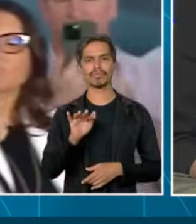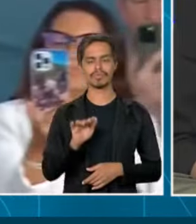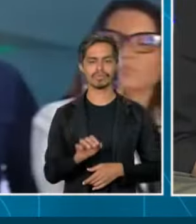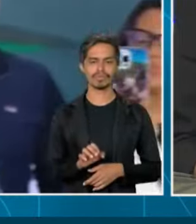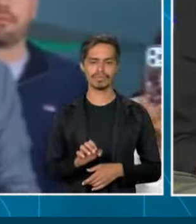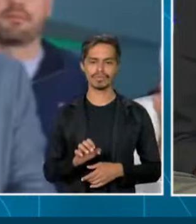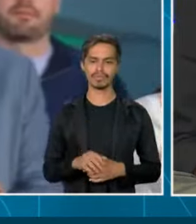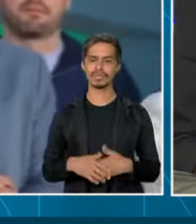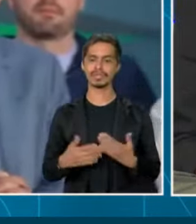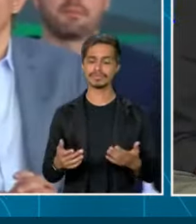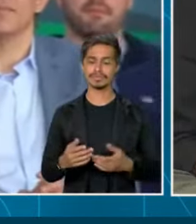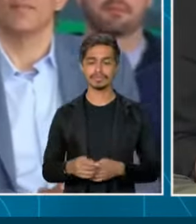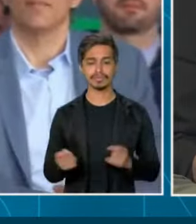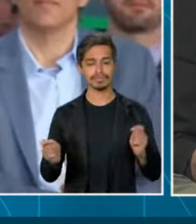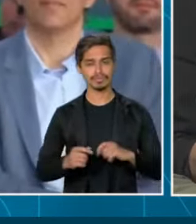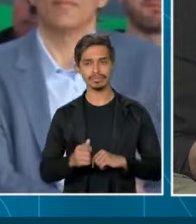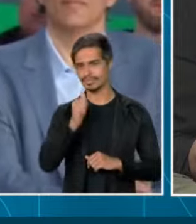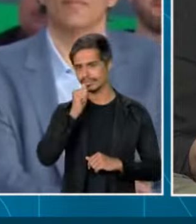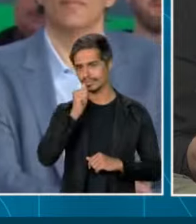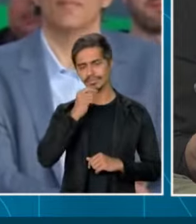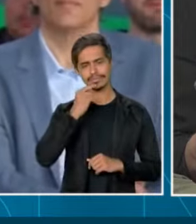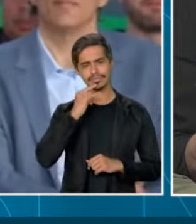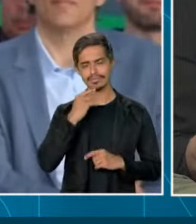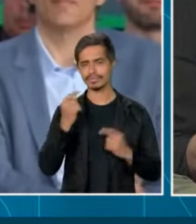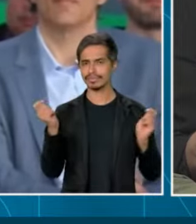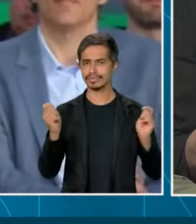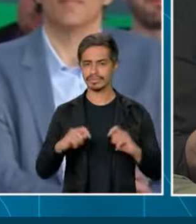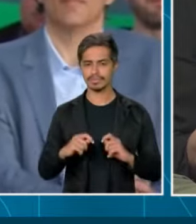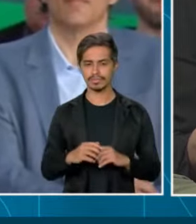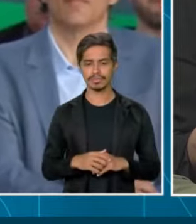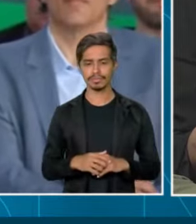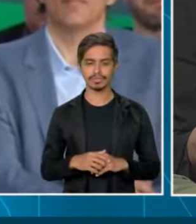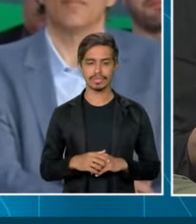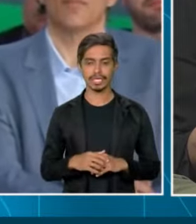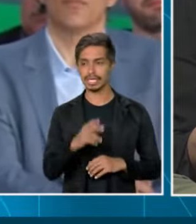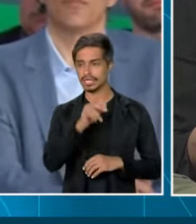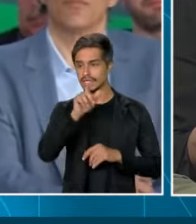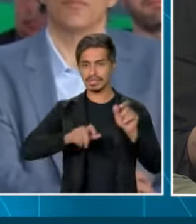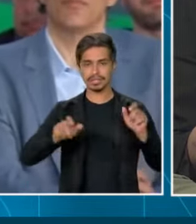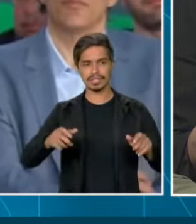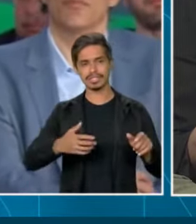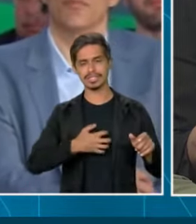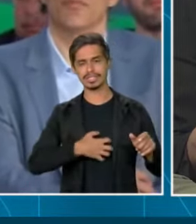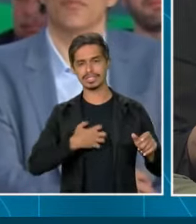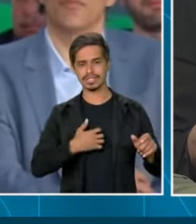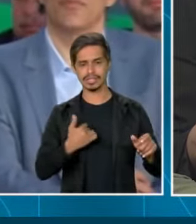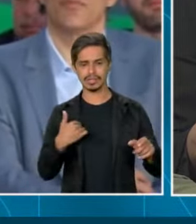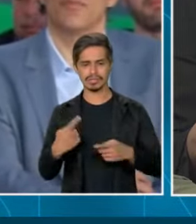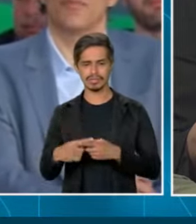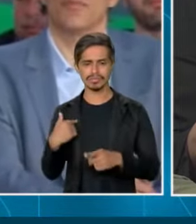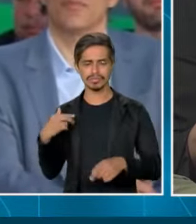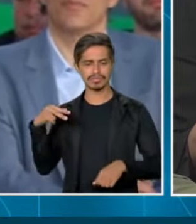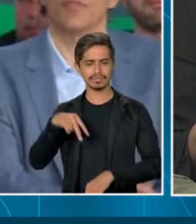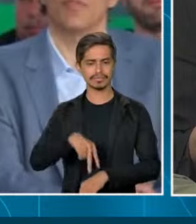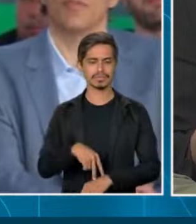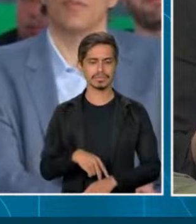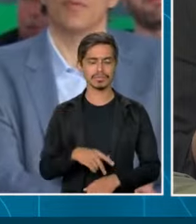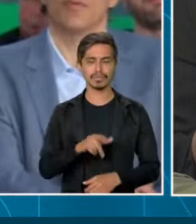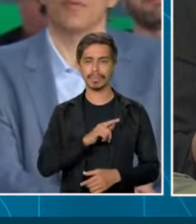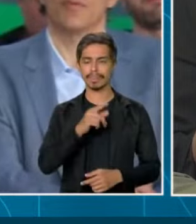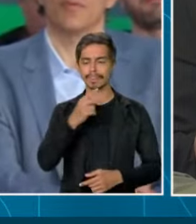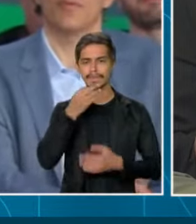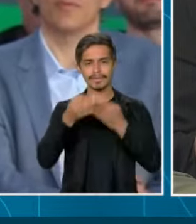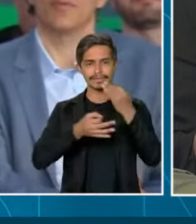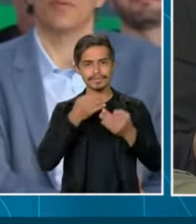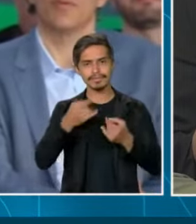um dado que mostra muito bem isso, Tardã, na pesquisa da Quest que você for ver, é a questão da preocupação que os brasileiros têm,